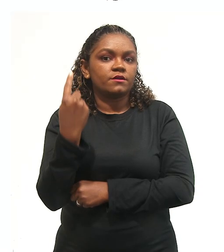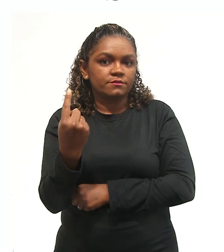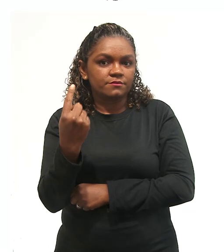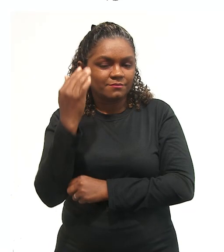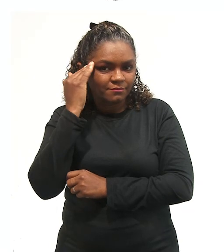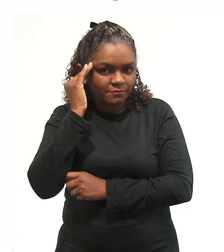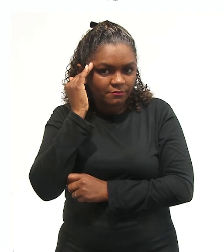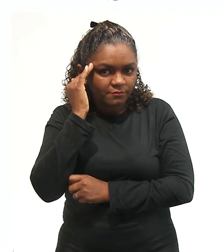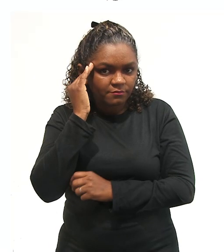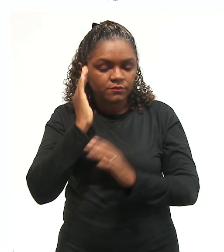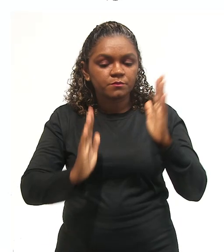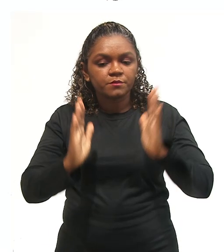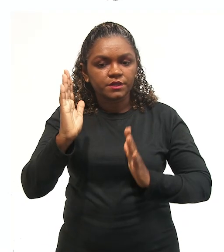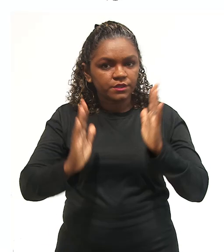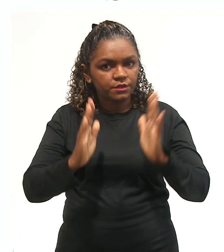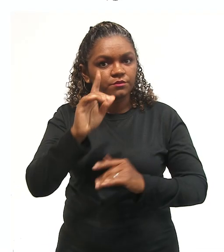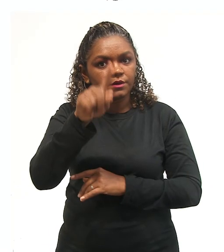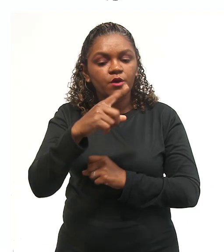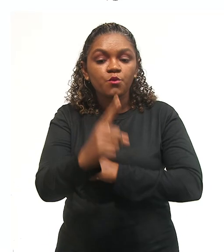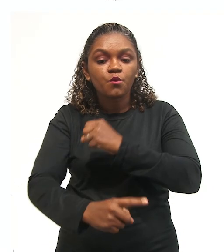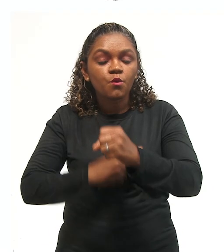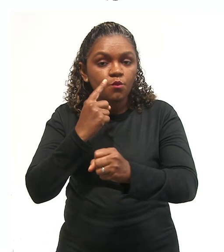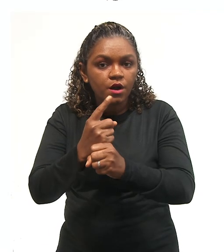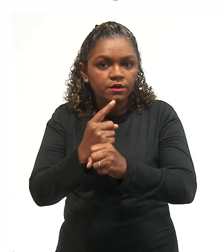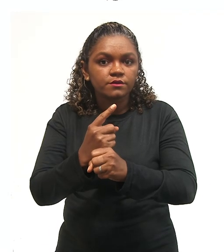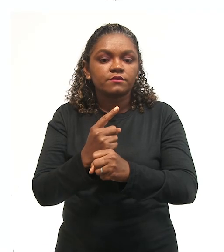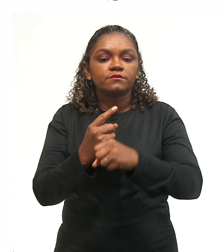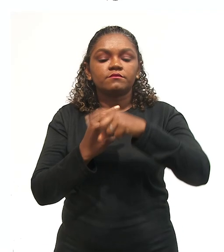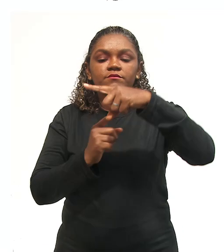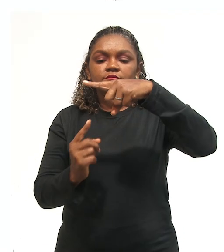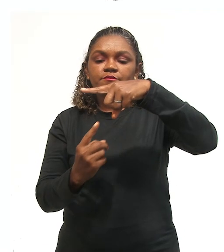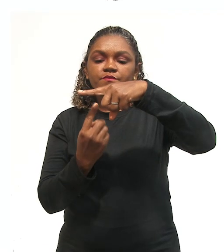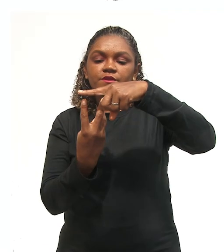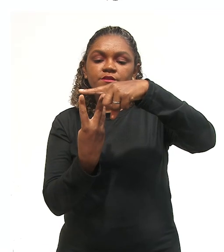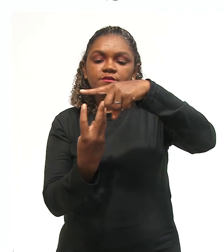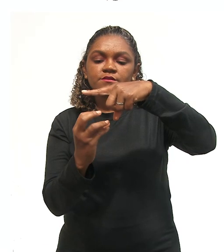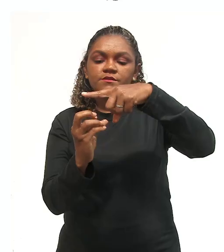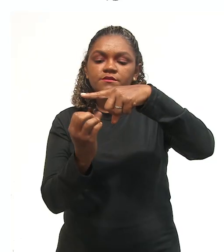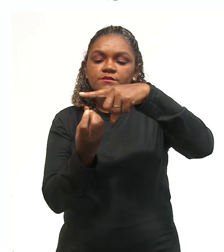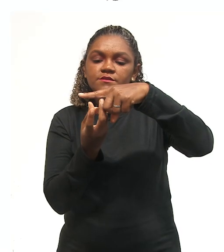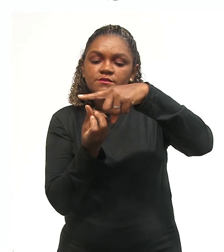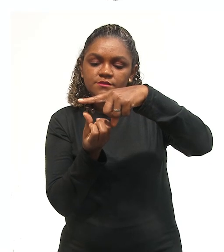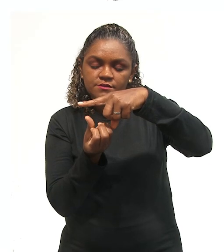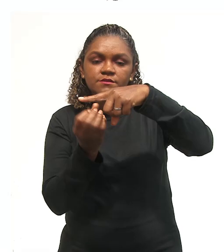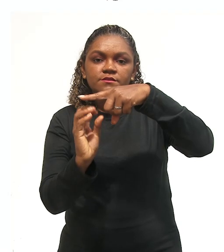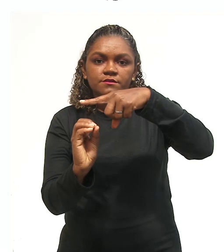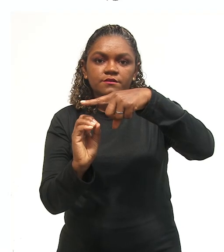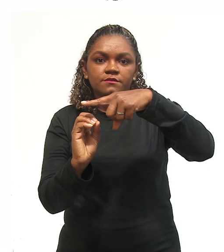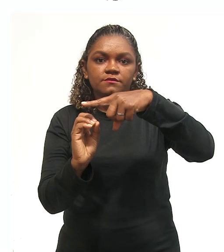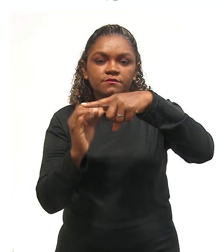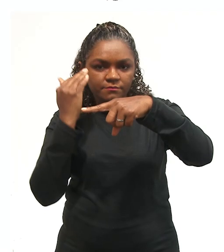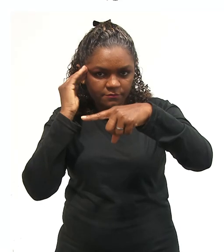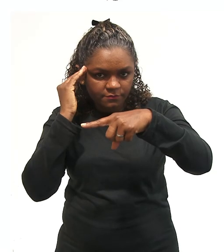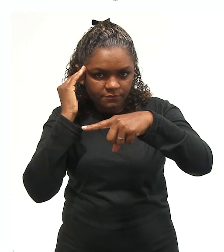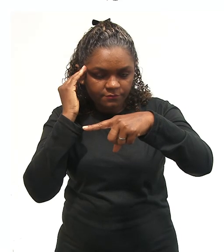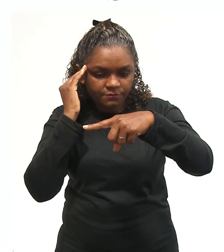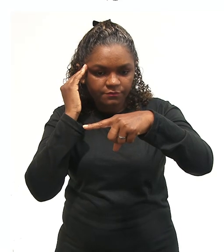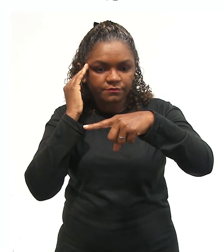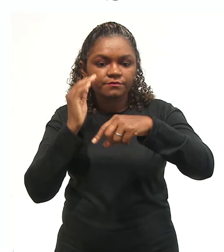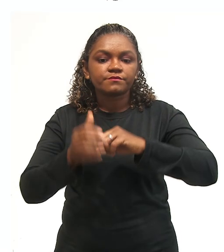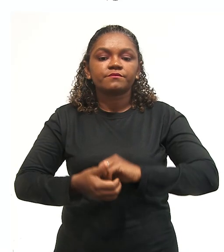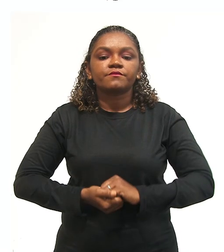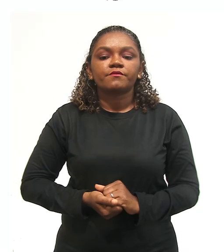mês possui 30 dias. Então, por isso que fica, né, esse tempo de número de dias sobre